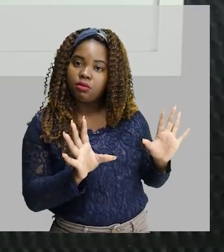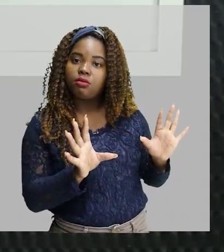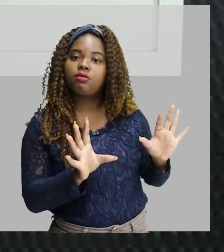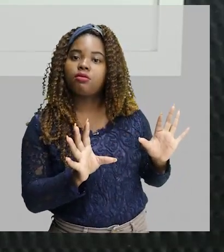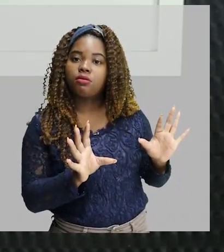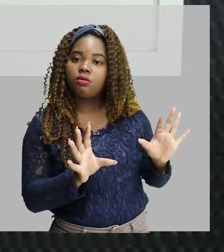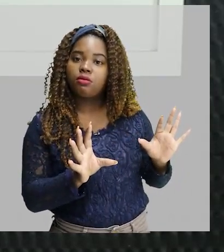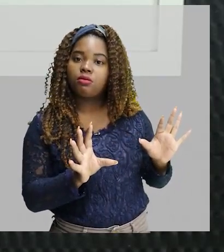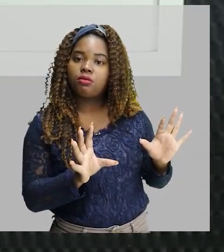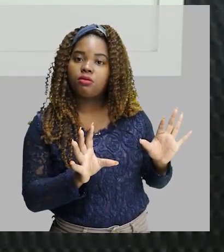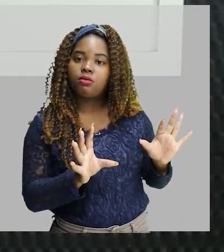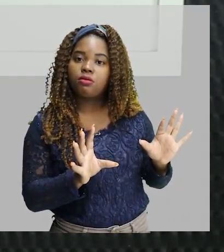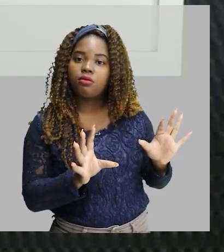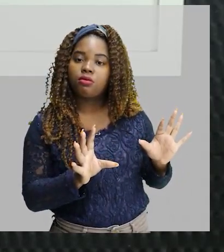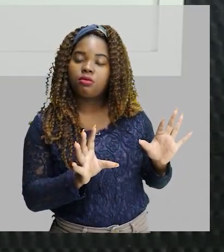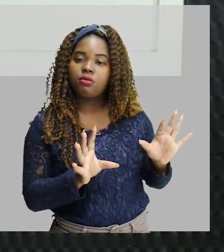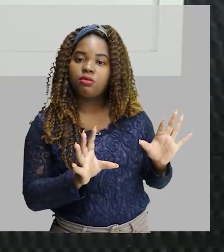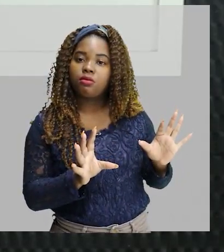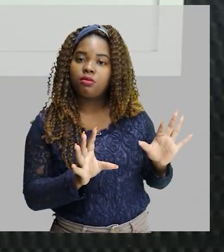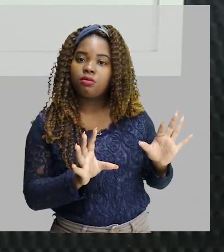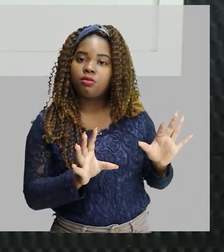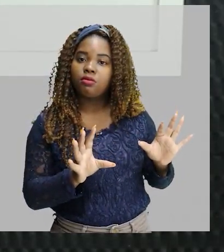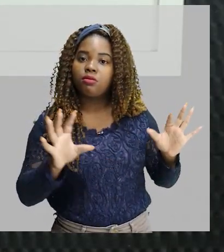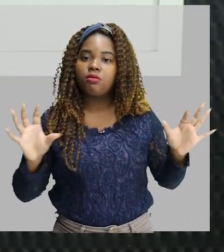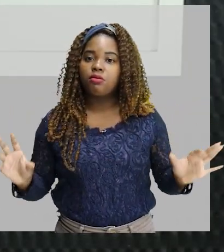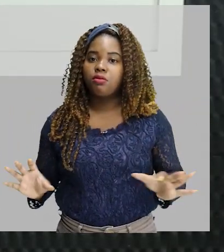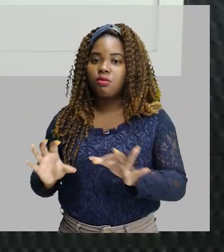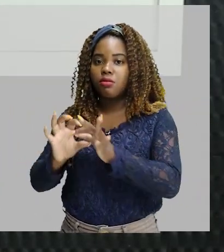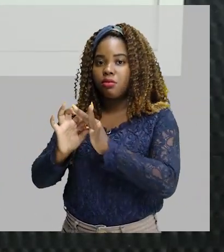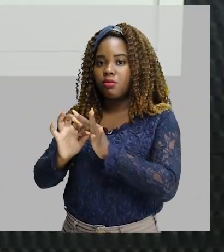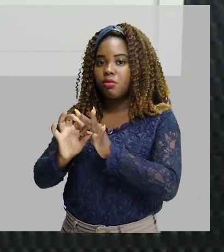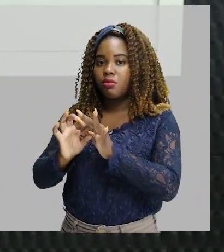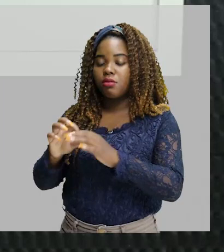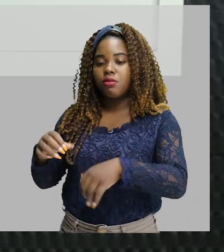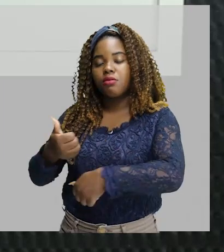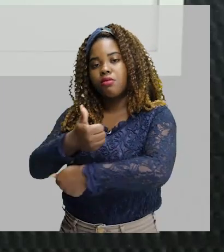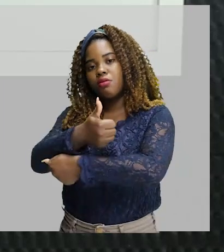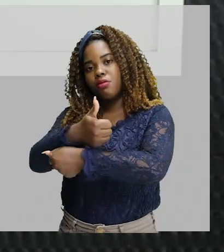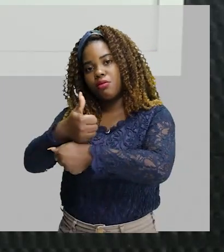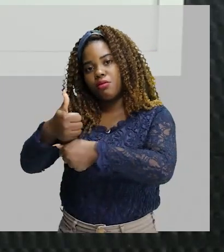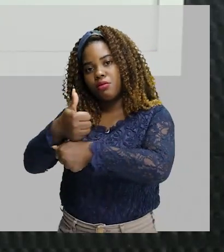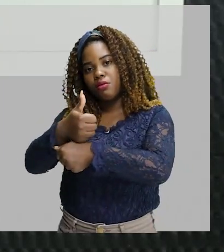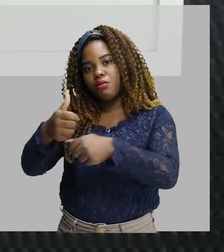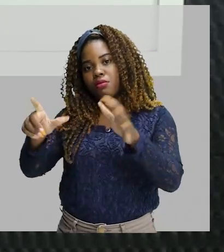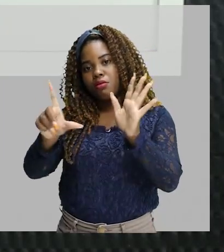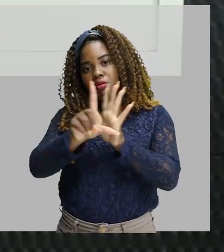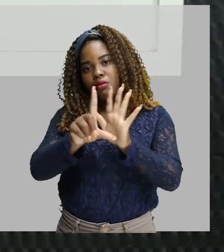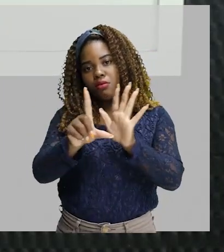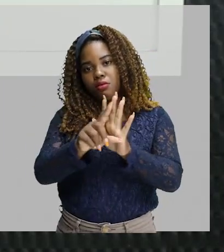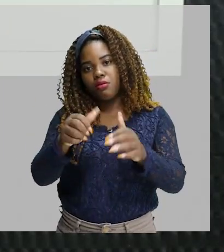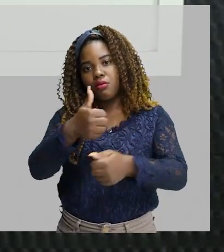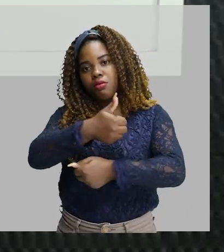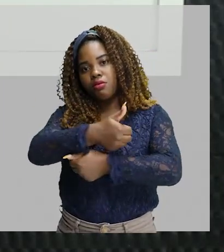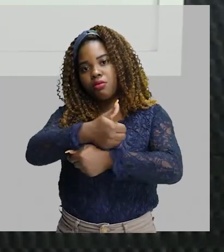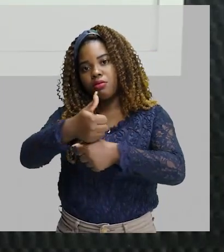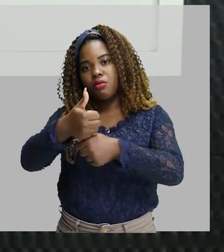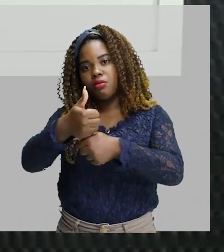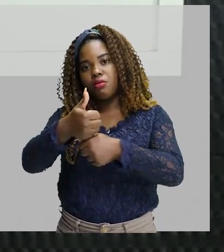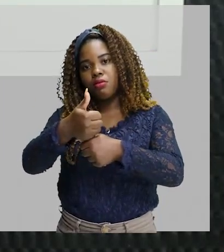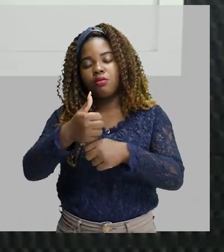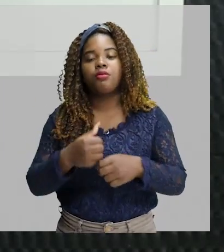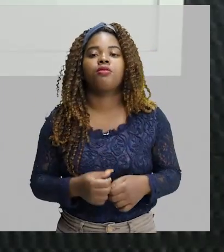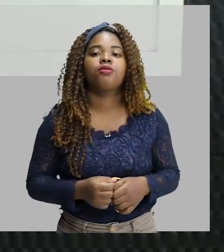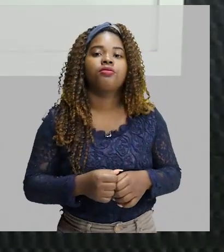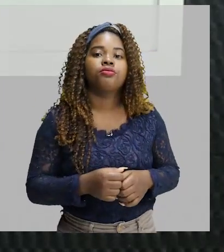enquanto autonomia, ela está sujeita à lei moral. Perfeito. Cuidado com isto. Na concepção